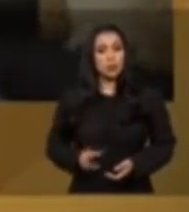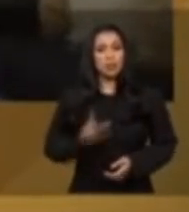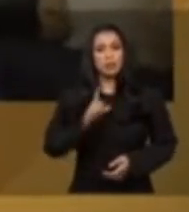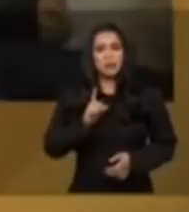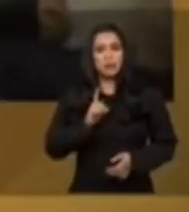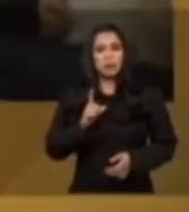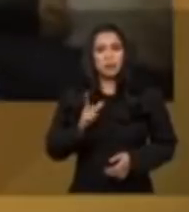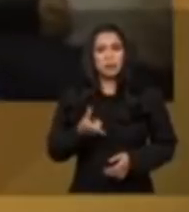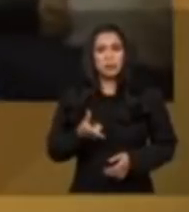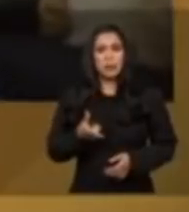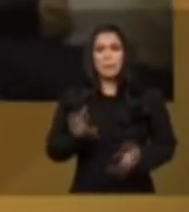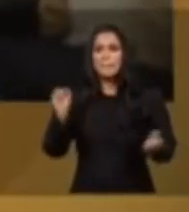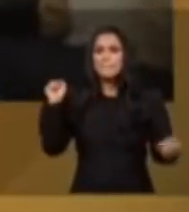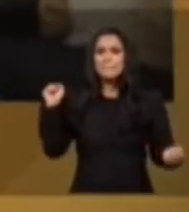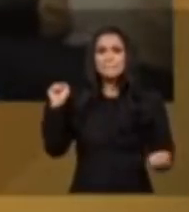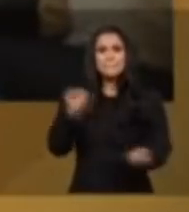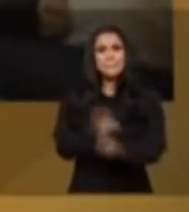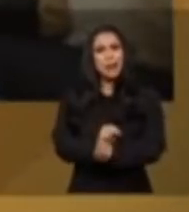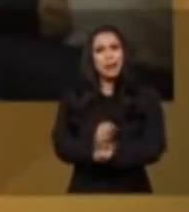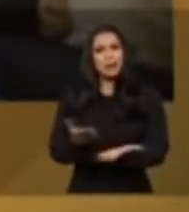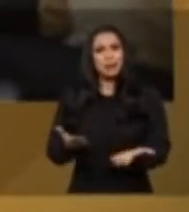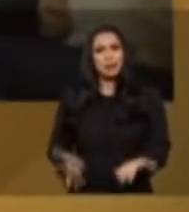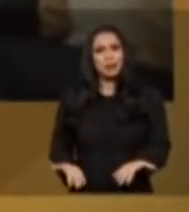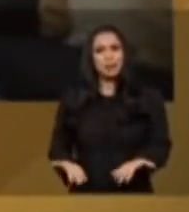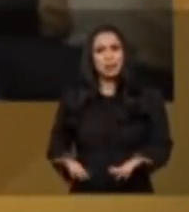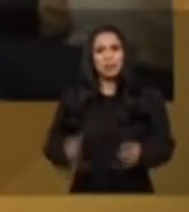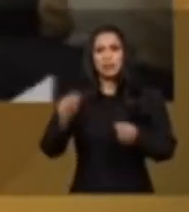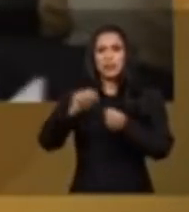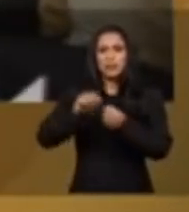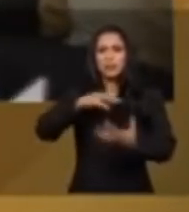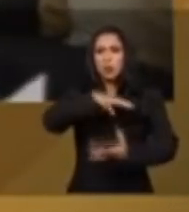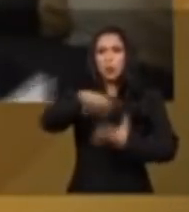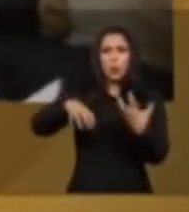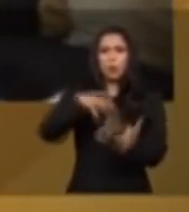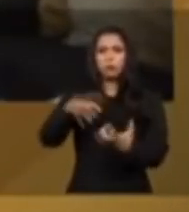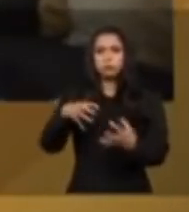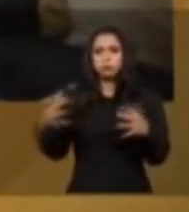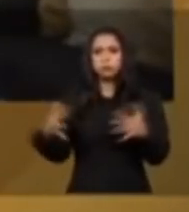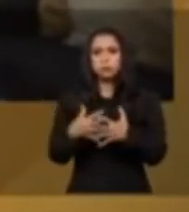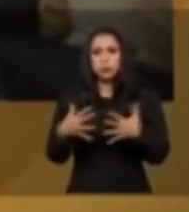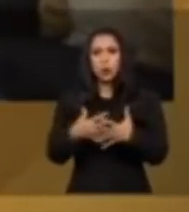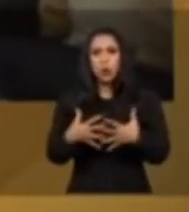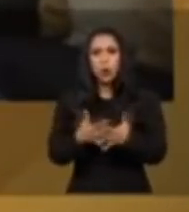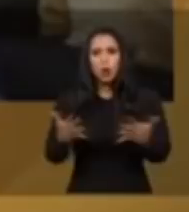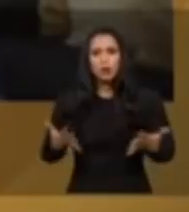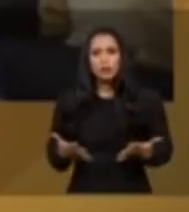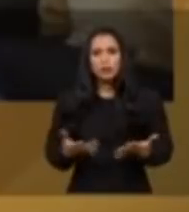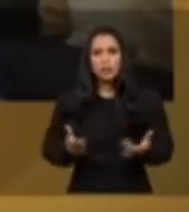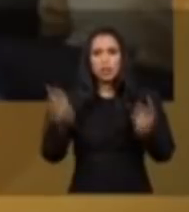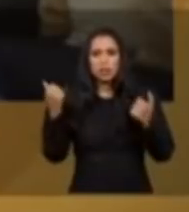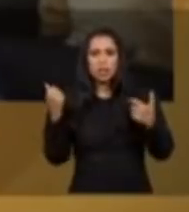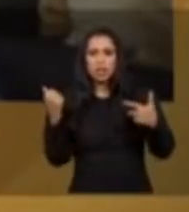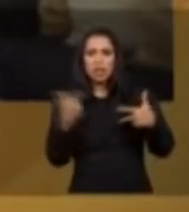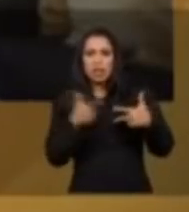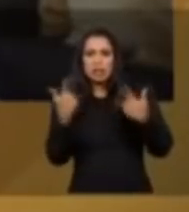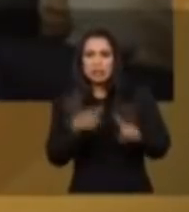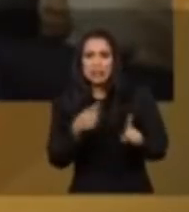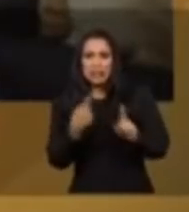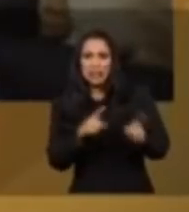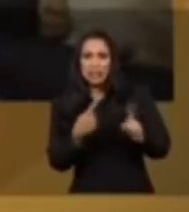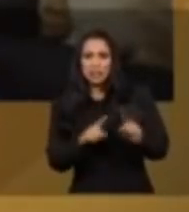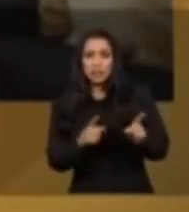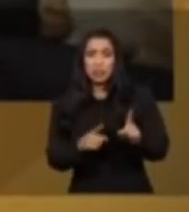para que se pare de uma vez por todas de se fazer confusão de críticas, por